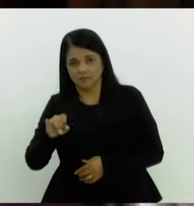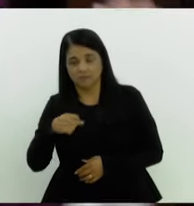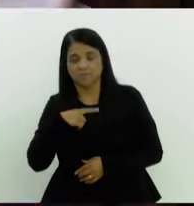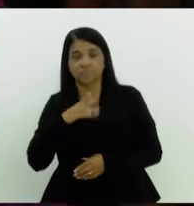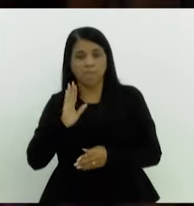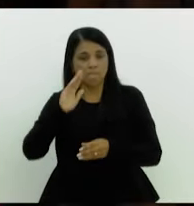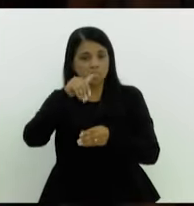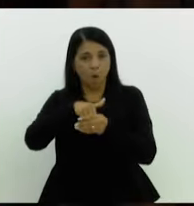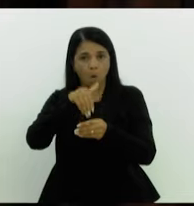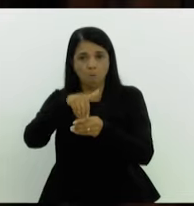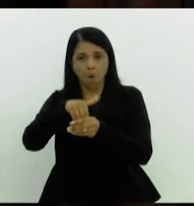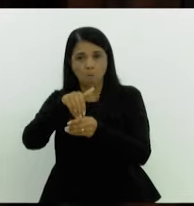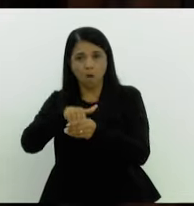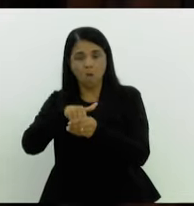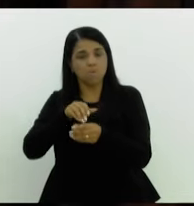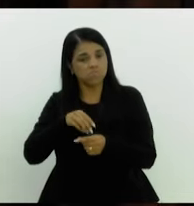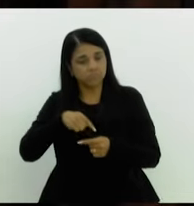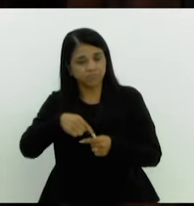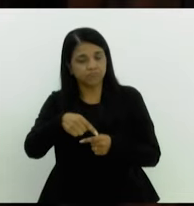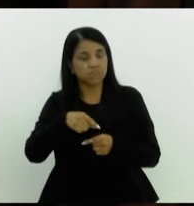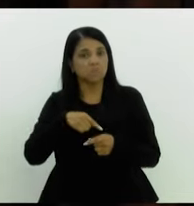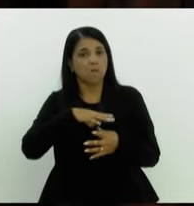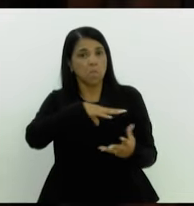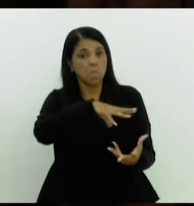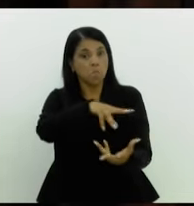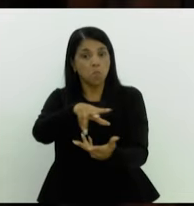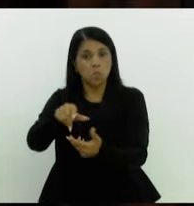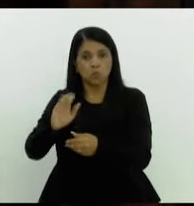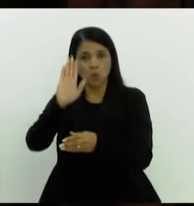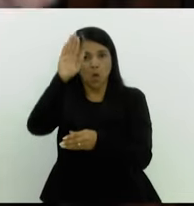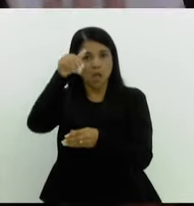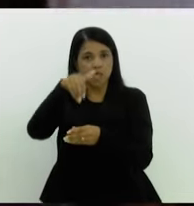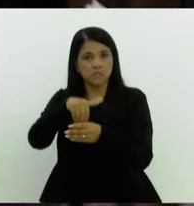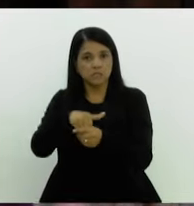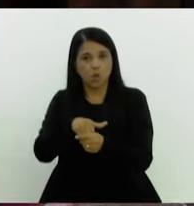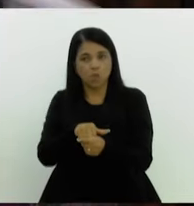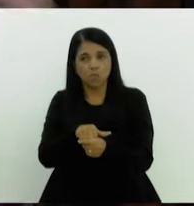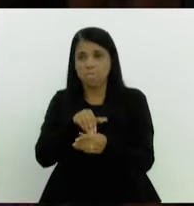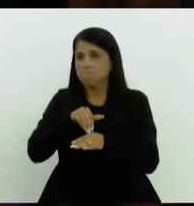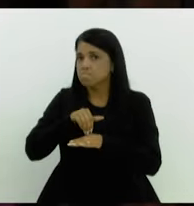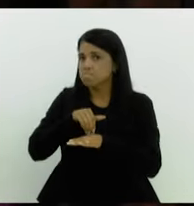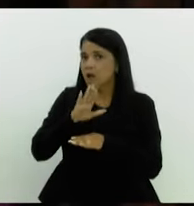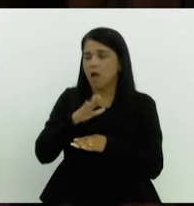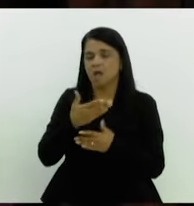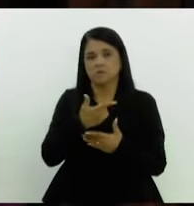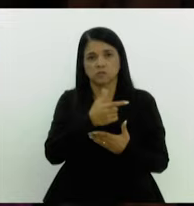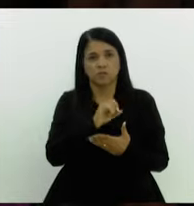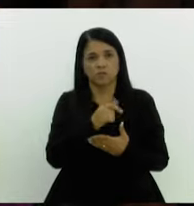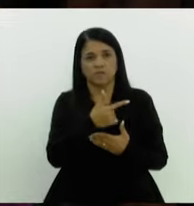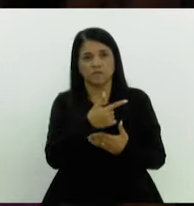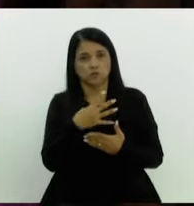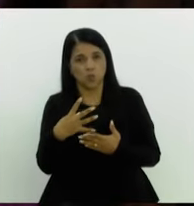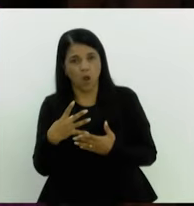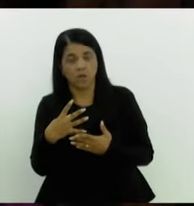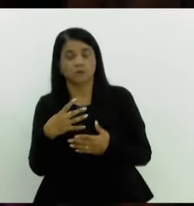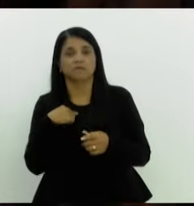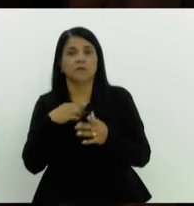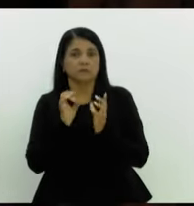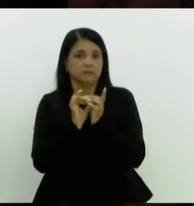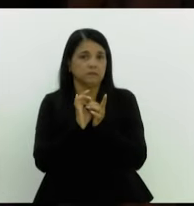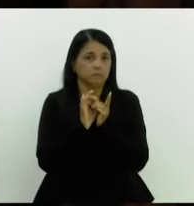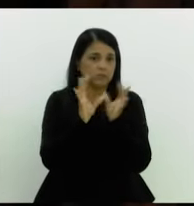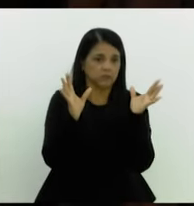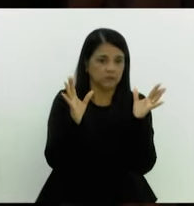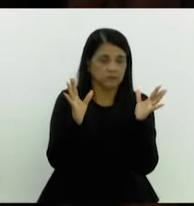ano como neste ano é claro que a gente fala de democracias completas como a nossa a gente fala de democracias